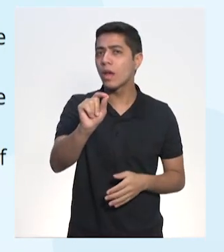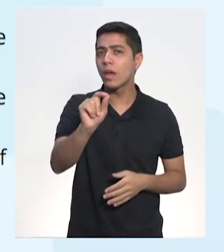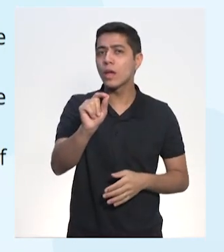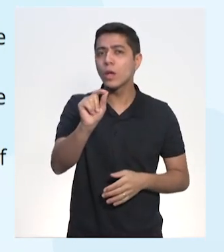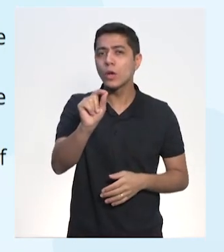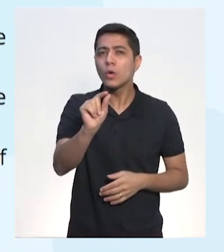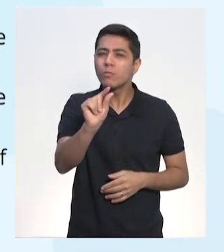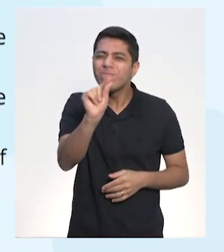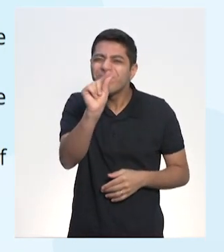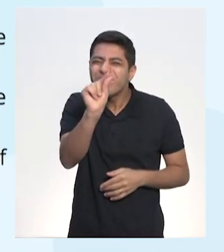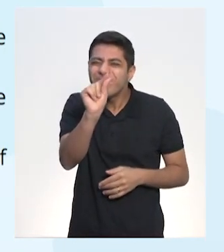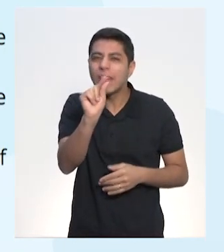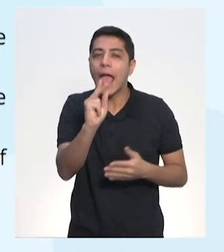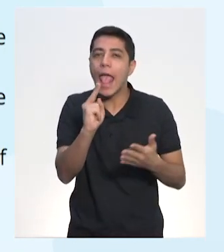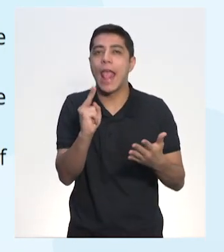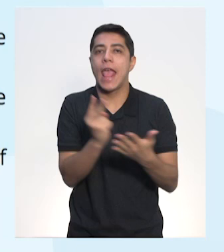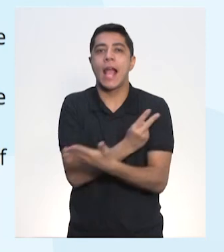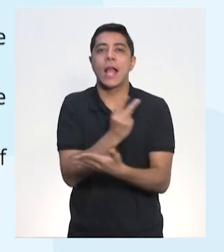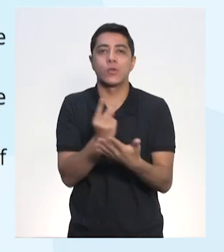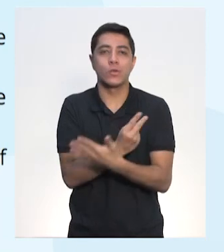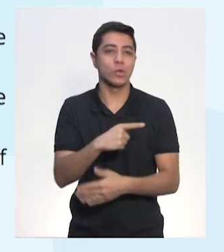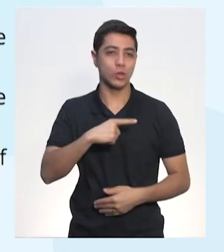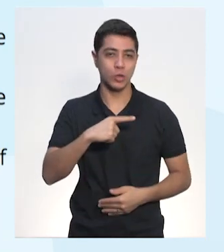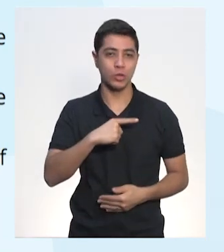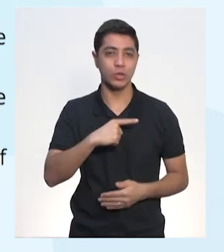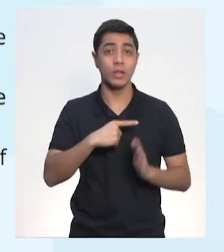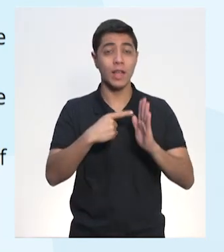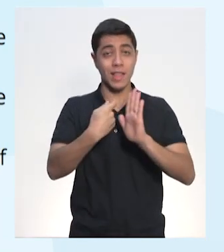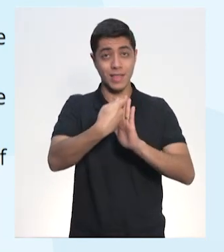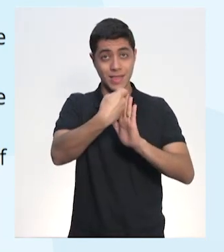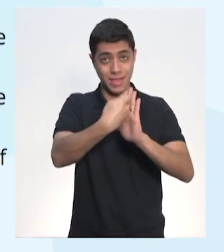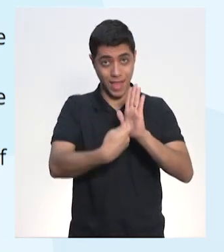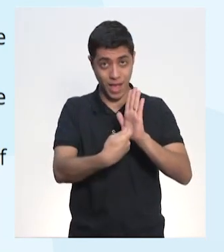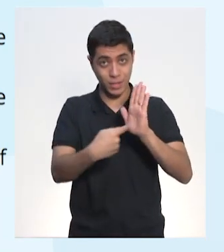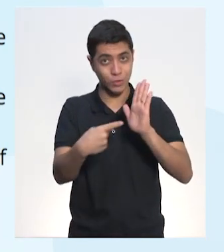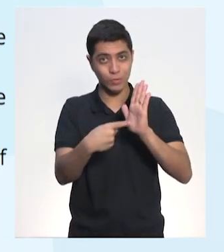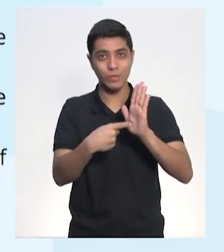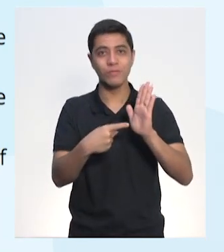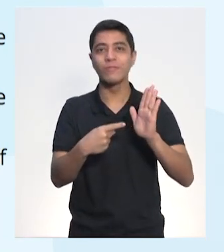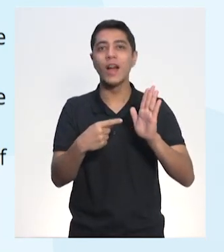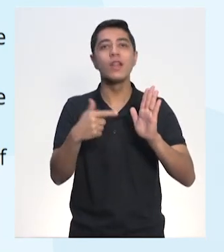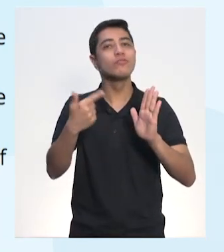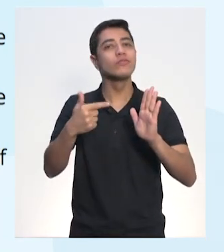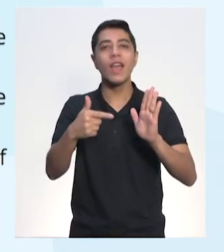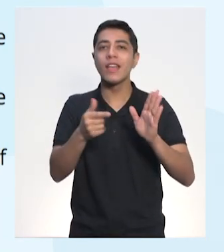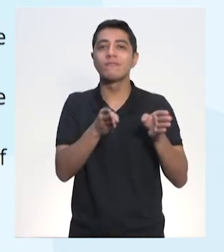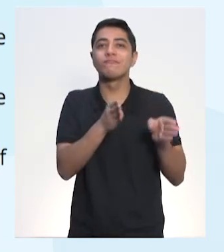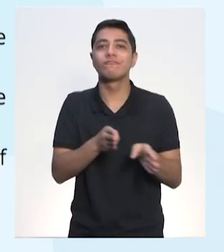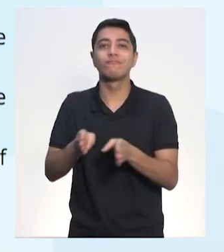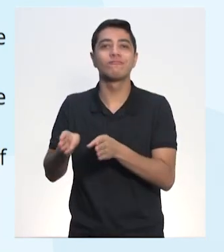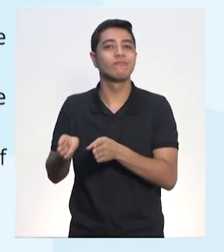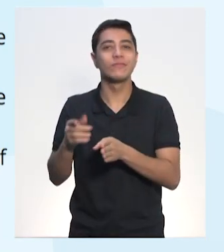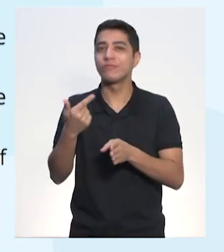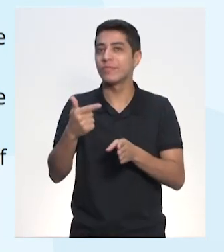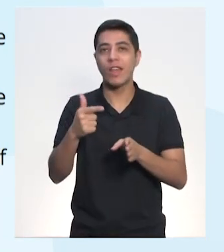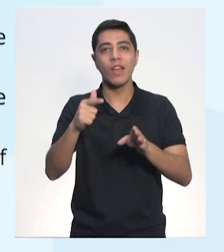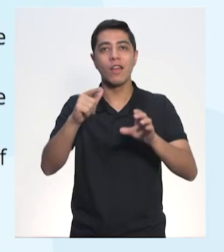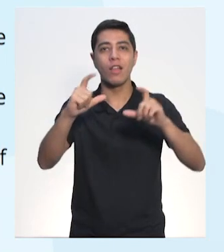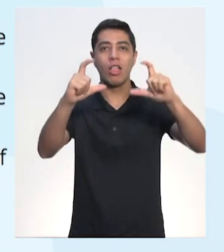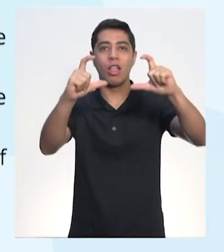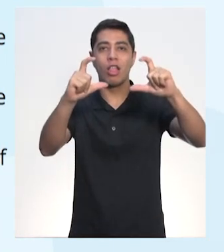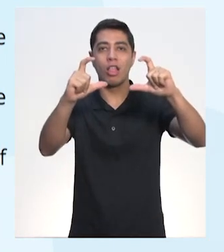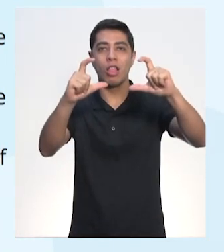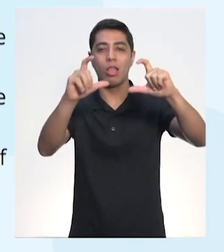finalmente. Então, esse texto aí, essas instruções, elas estão fora da ordem. O que vocês vão colocar agora? Vocês vão colocar no chat